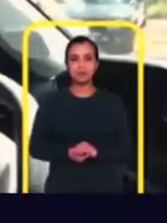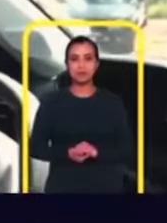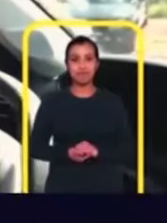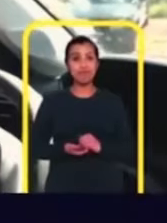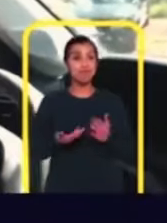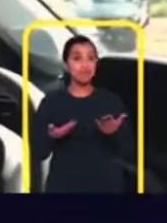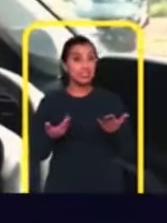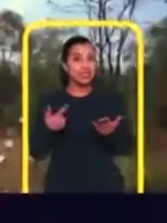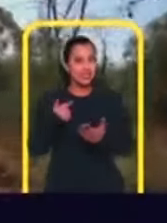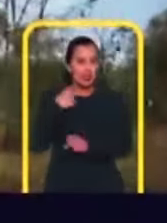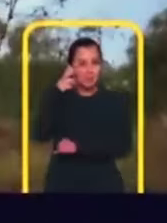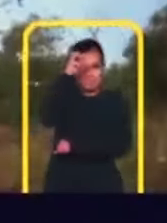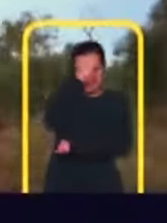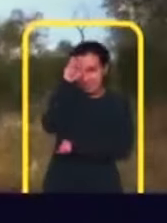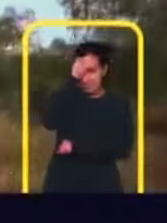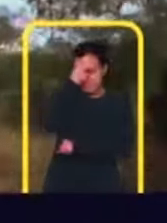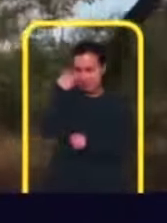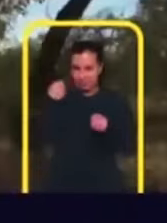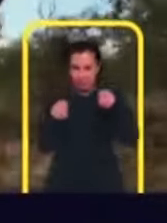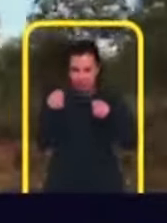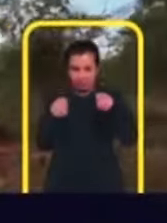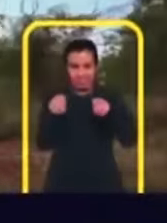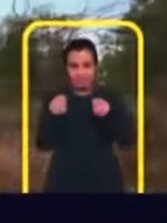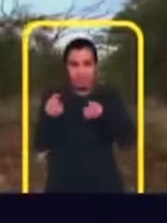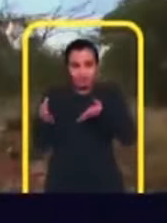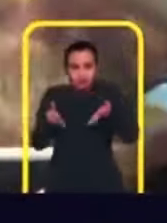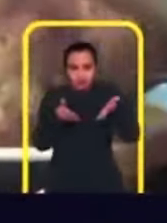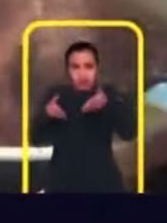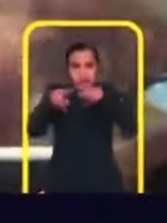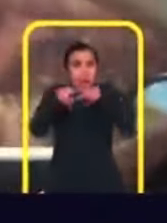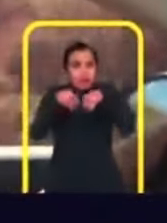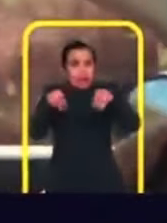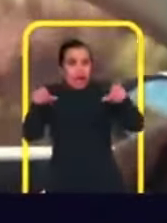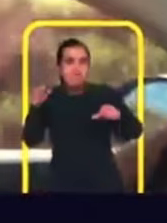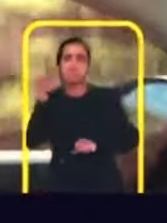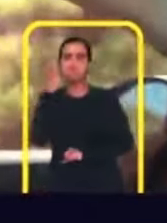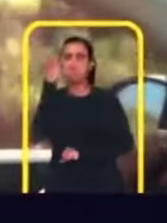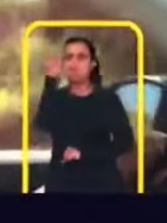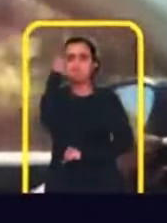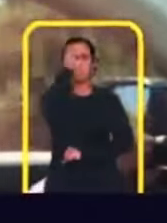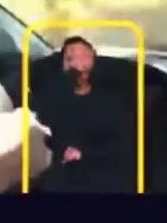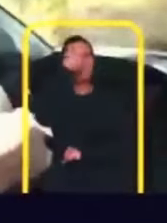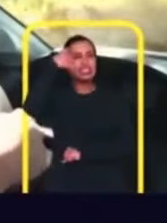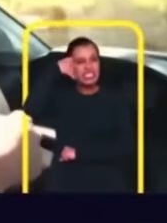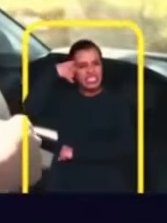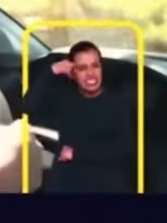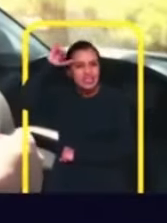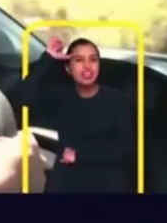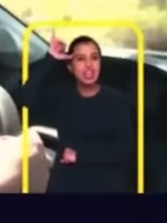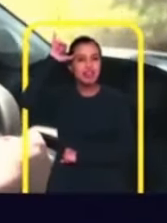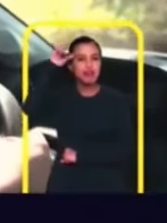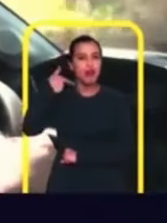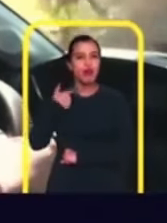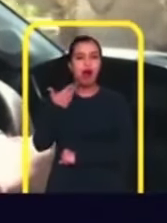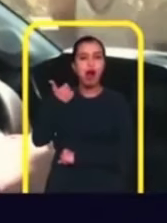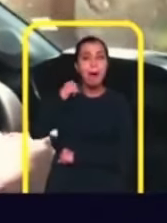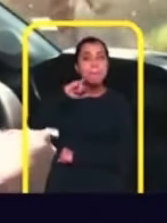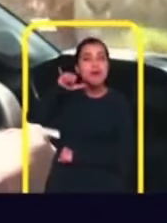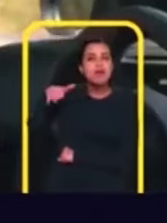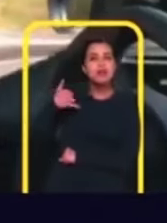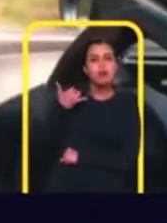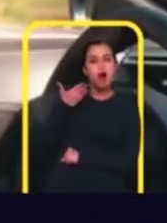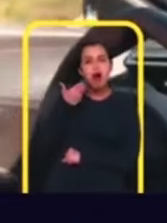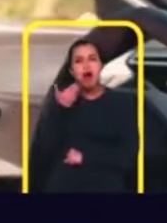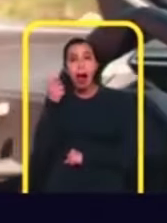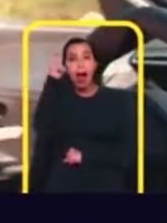Bom, eu aprendi a dirigir em estrada de terra como essa. Ia para sítio, para rancho, aproveitava para pegar o carro, poder